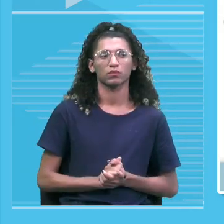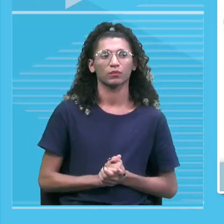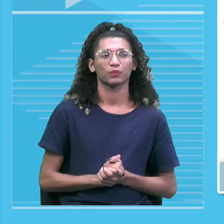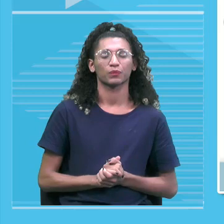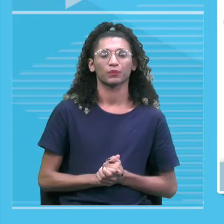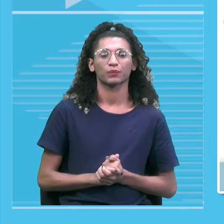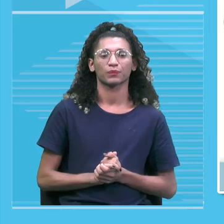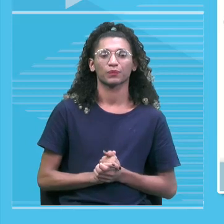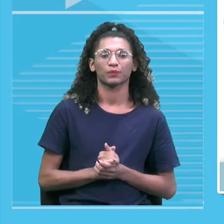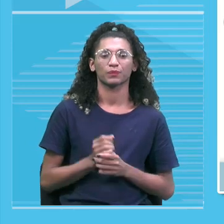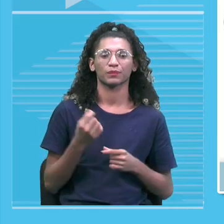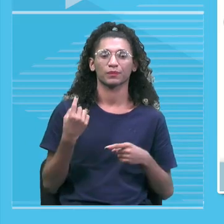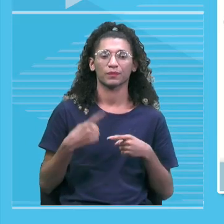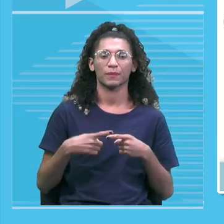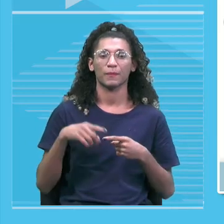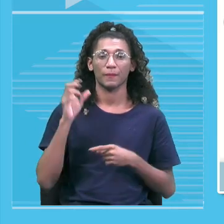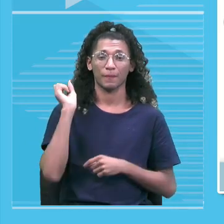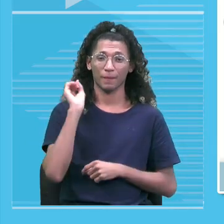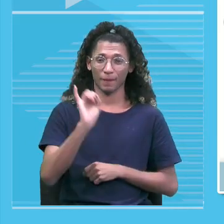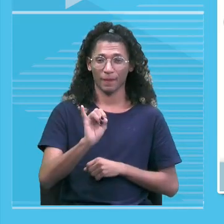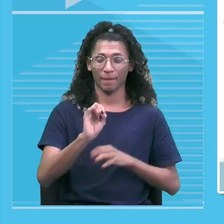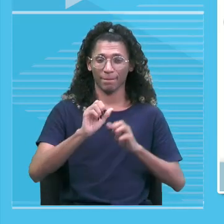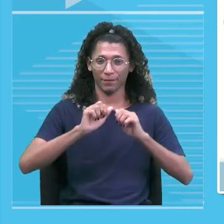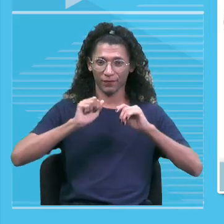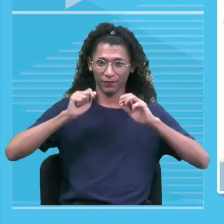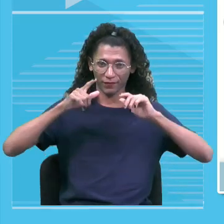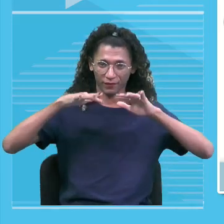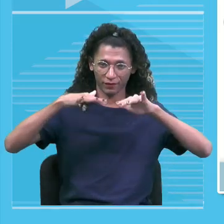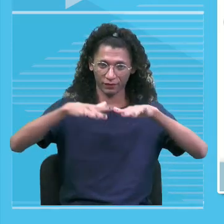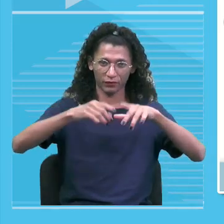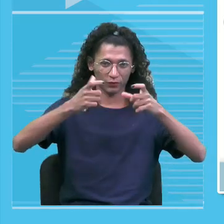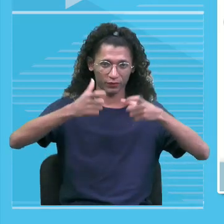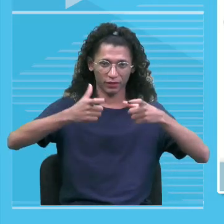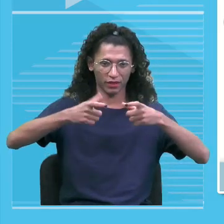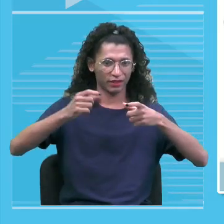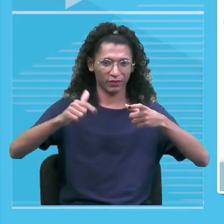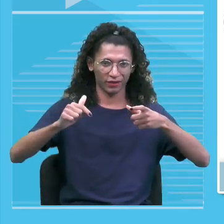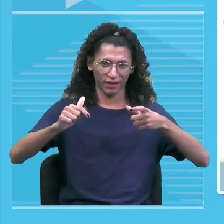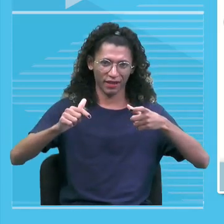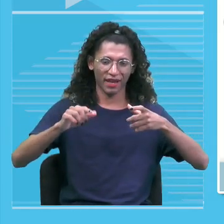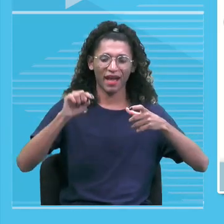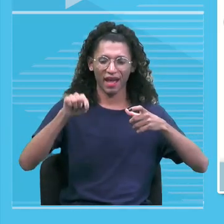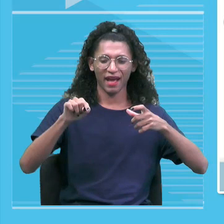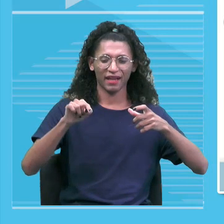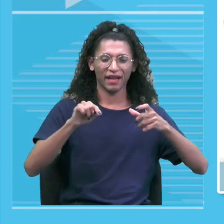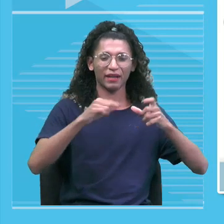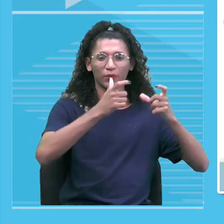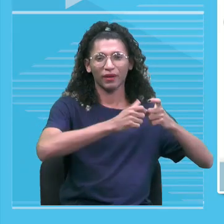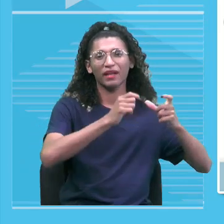Porque se ela se propaga onde não tem matéria onde tem ela também vai se propagar tá